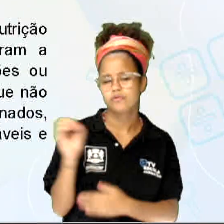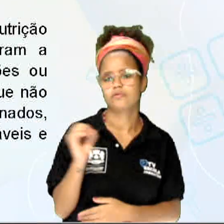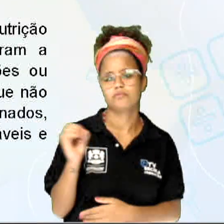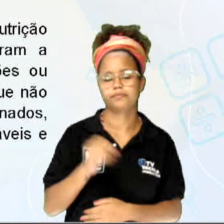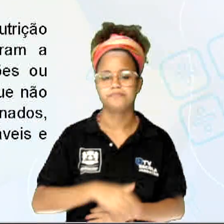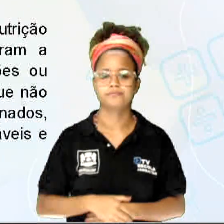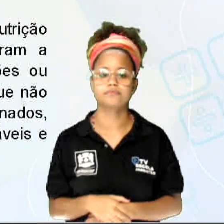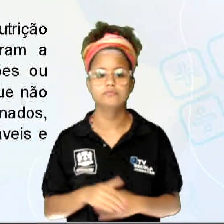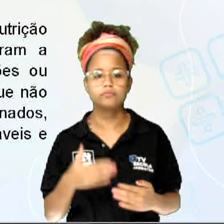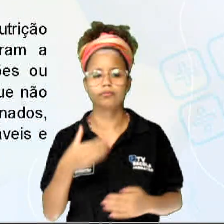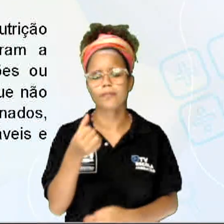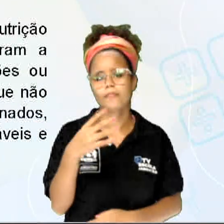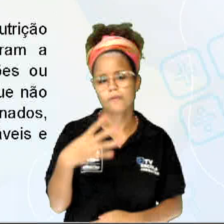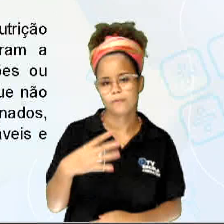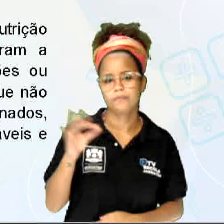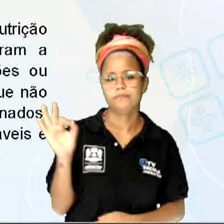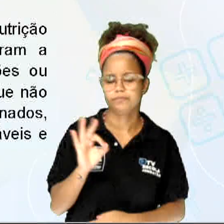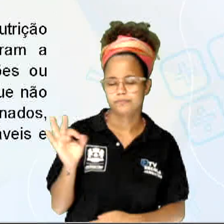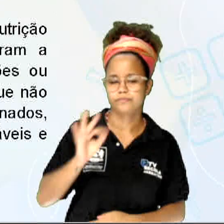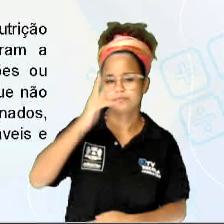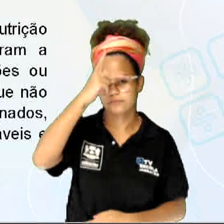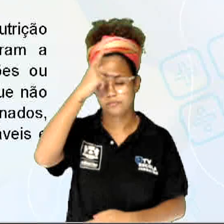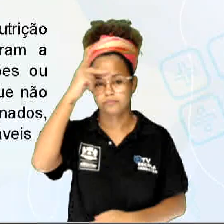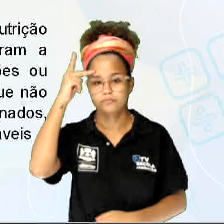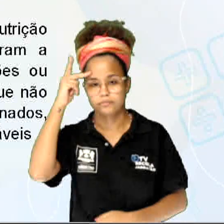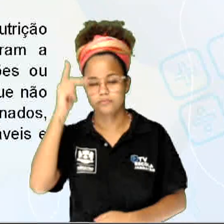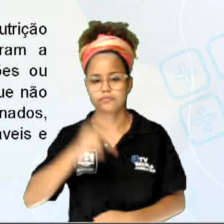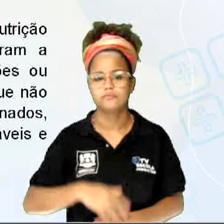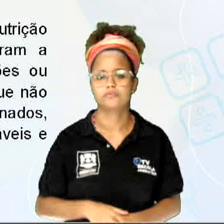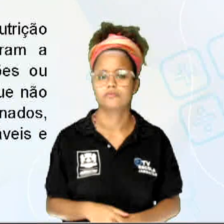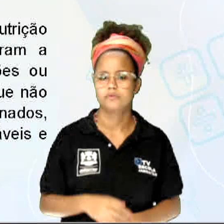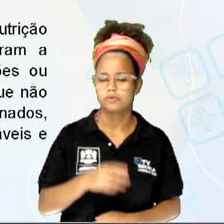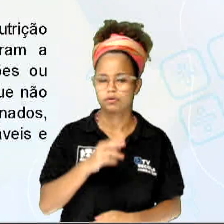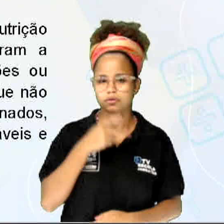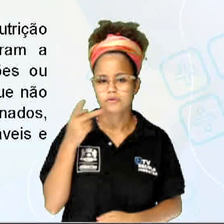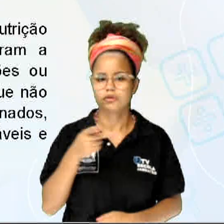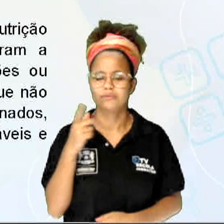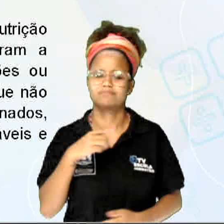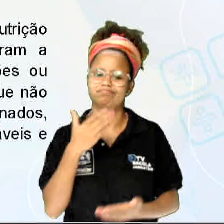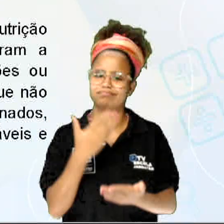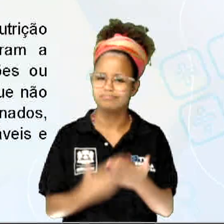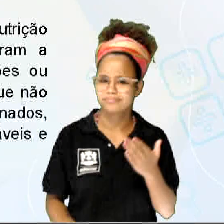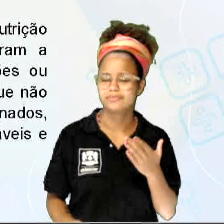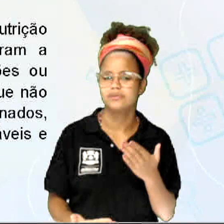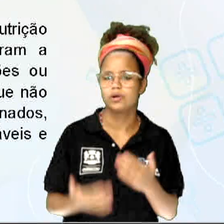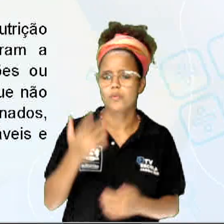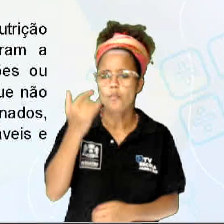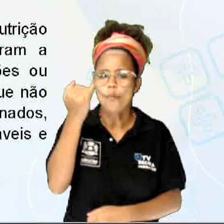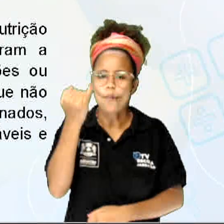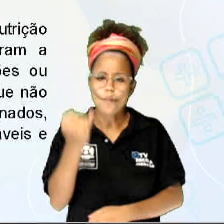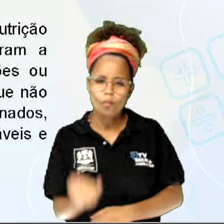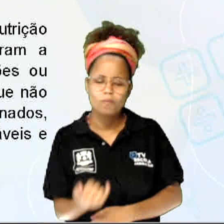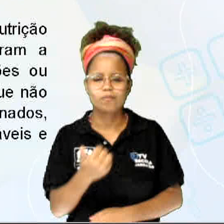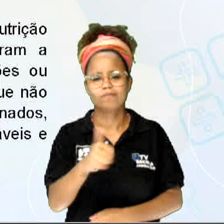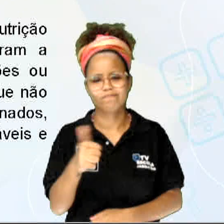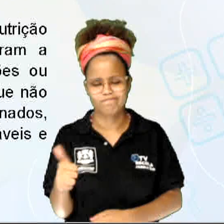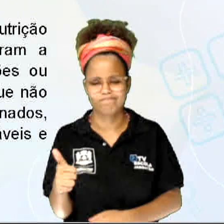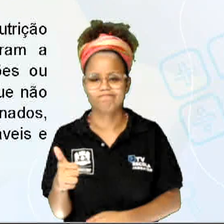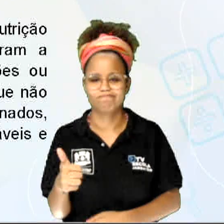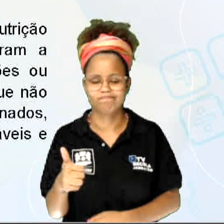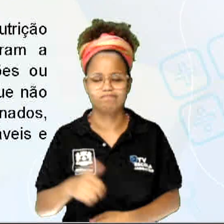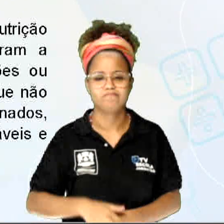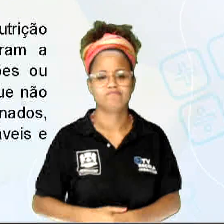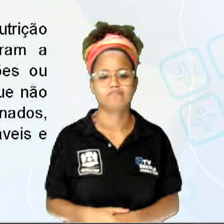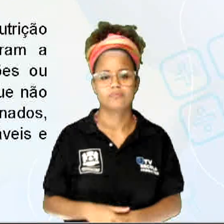de 64% das pessoas afirmam ter sofrido uma perda de peso de 11 quilos no último ano,